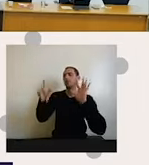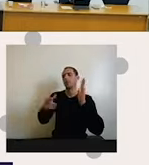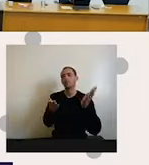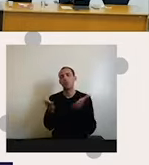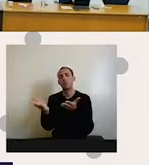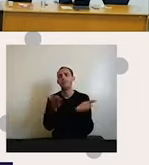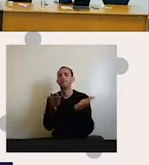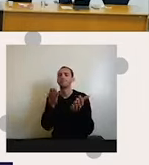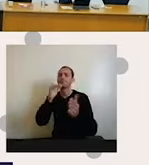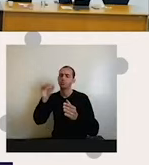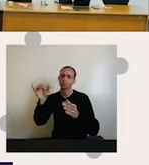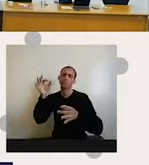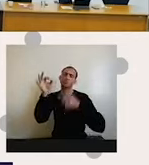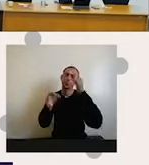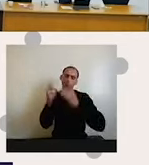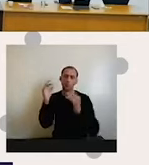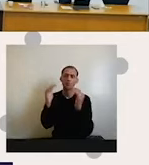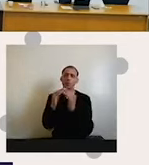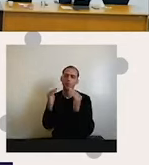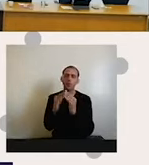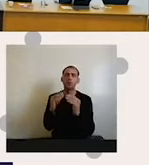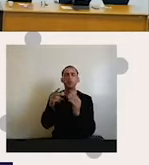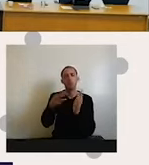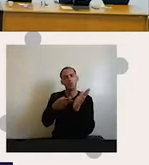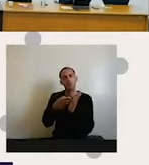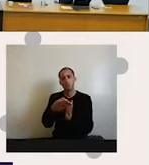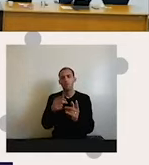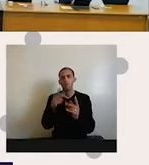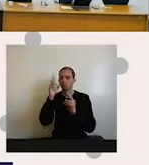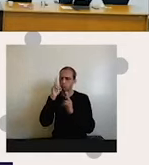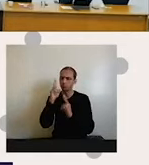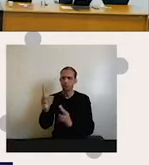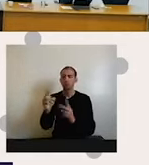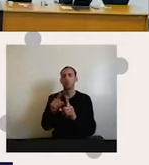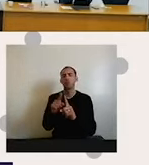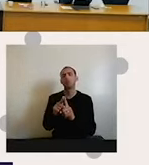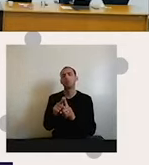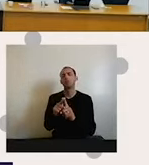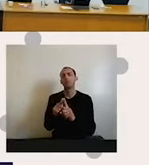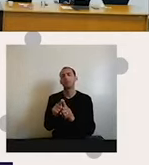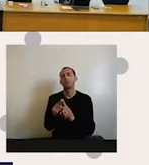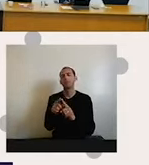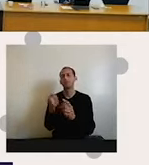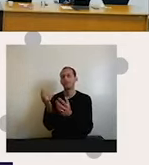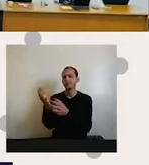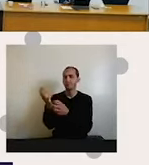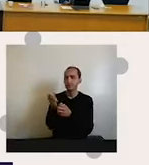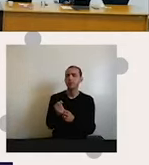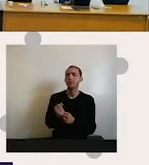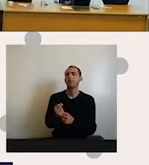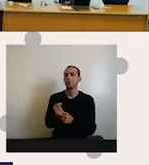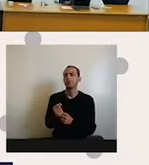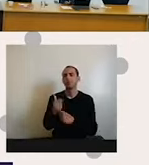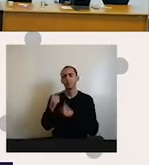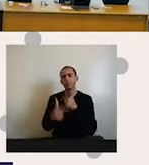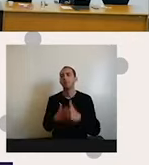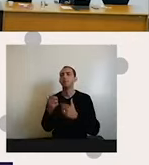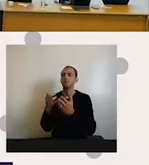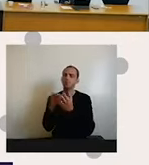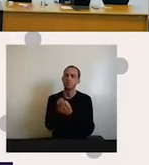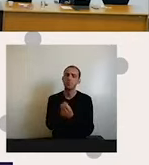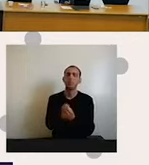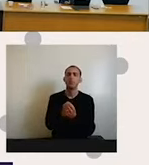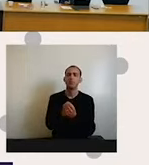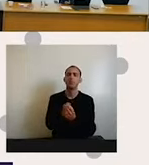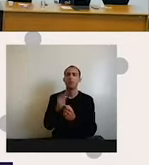pode receber, né, posto aí pós-reforma trabalhista, pode receber uma paçoca e um suco por uma perícia, né, que a gente tenta fazer com a melhor qualidade